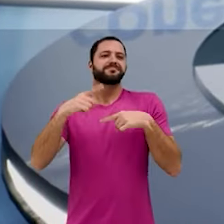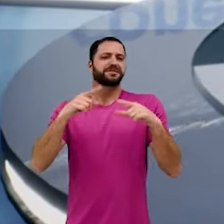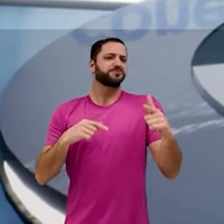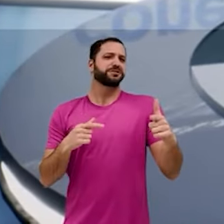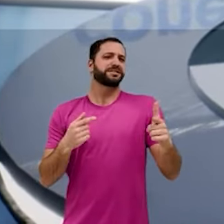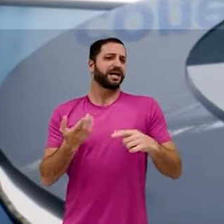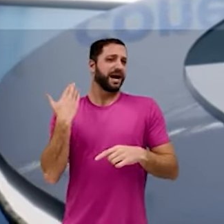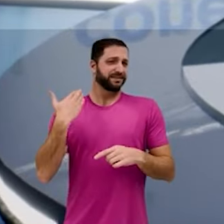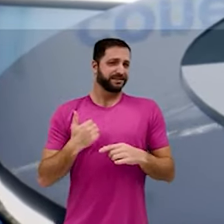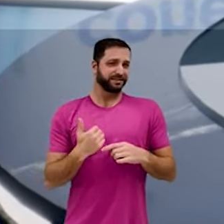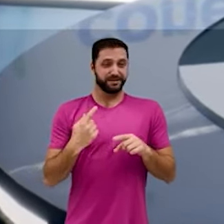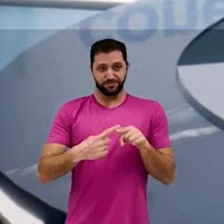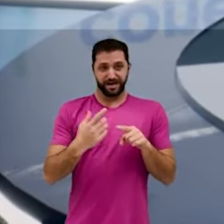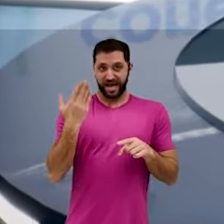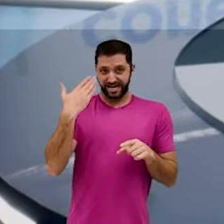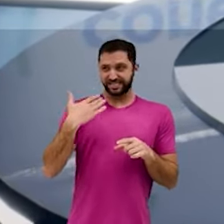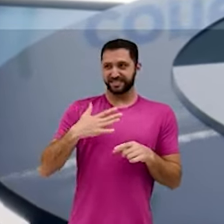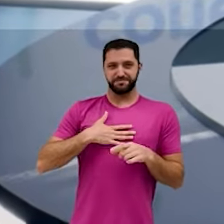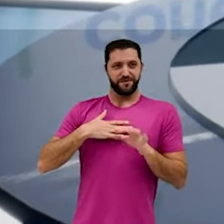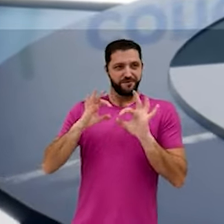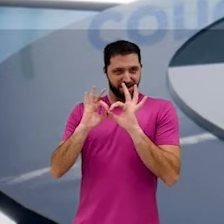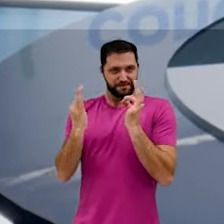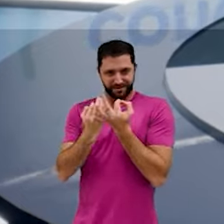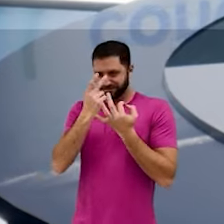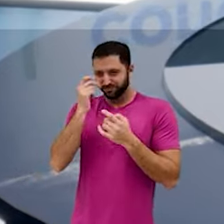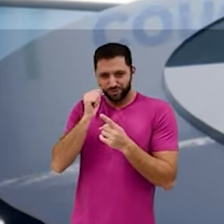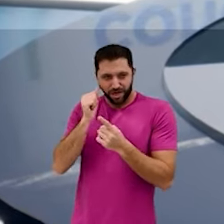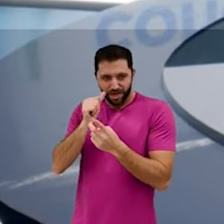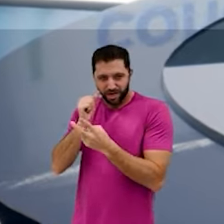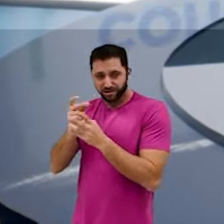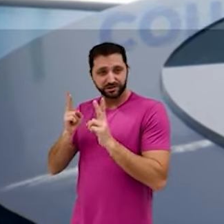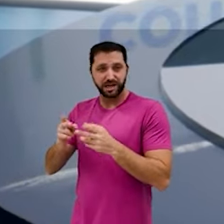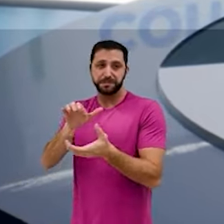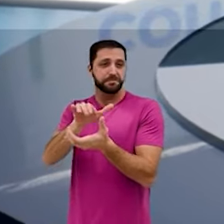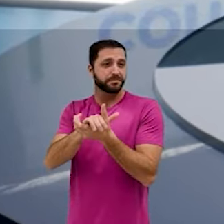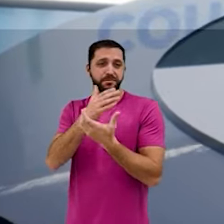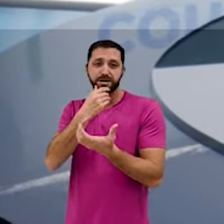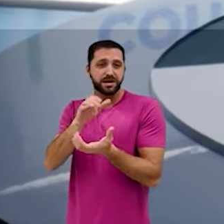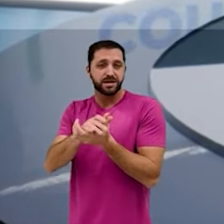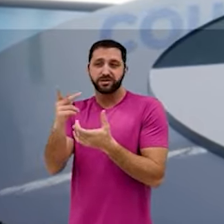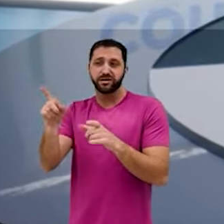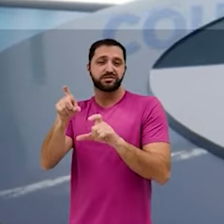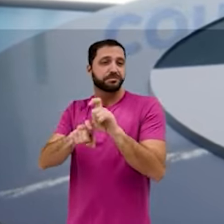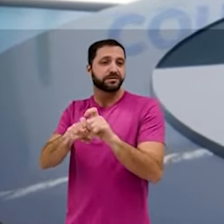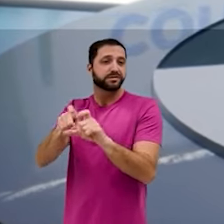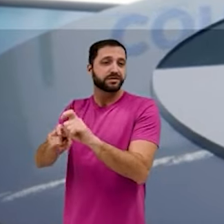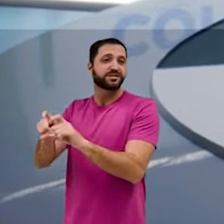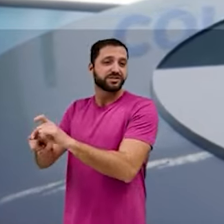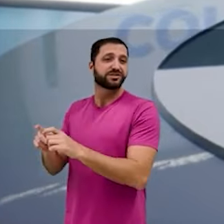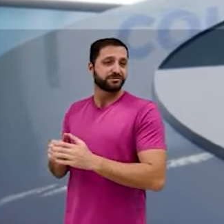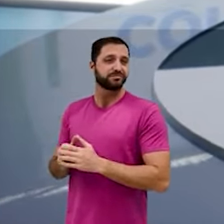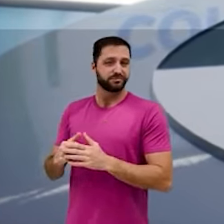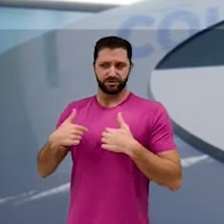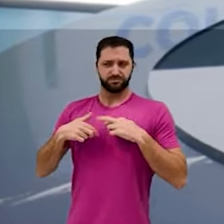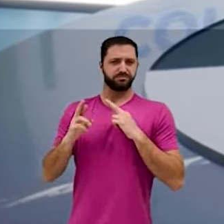vida. Porque todas as minhas consciências, né, femininas de família eram mulheres